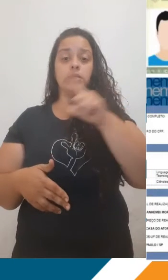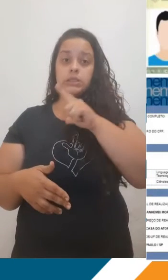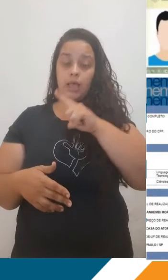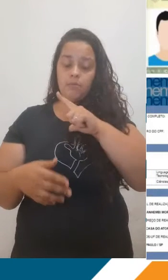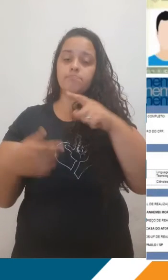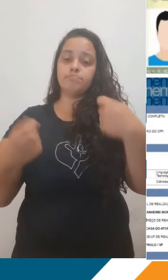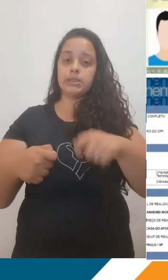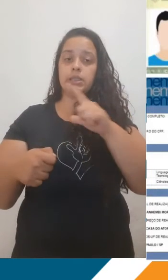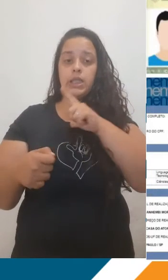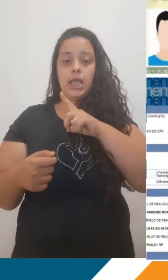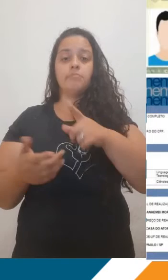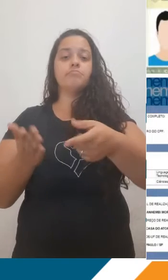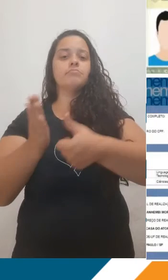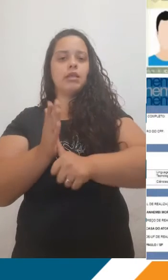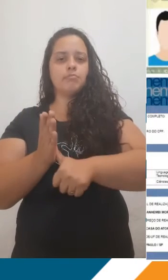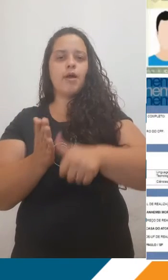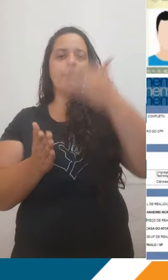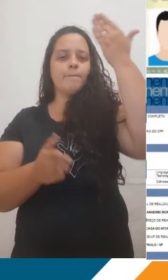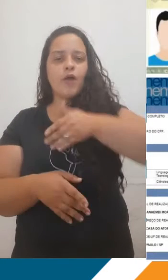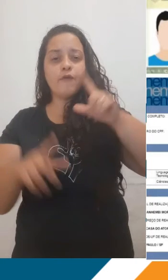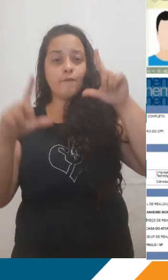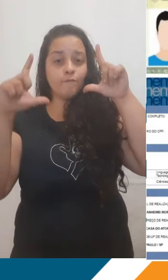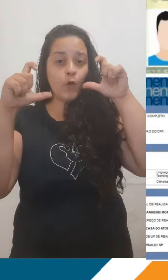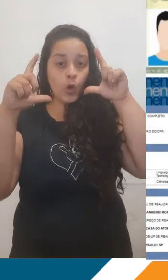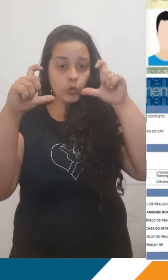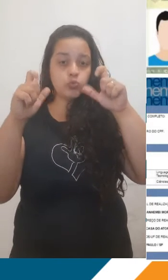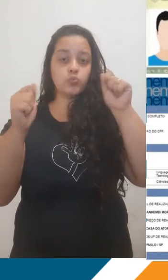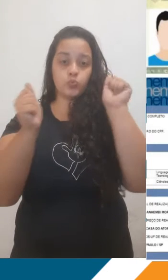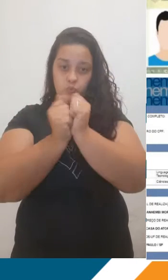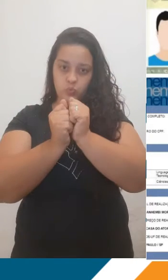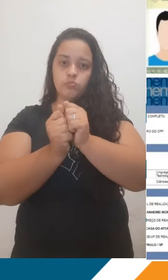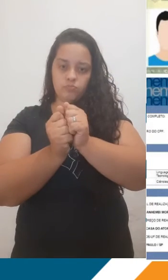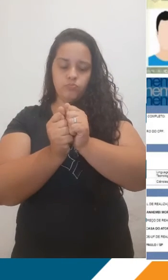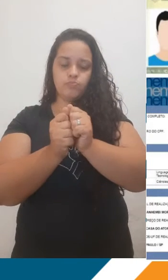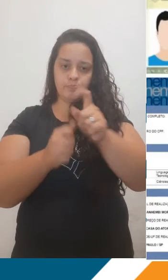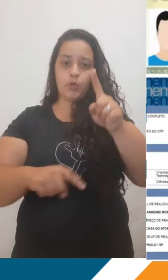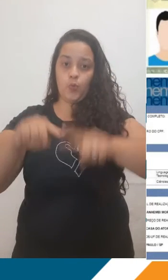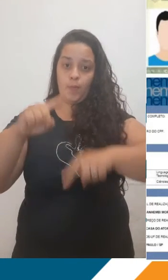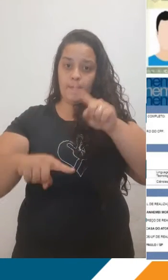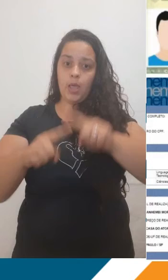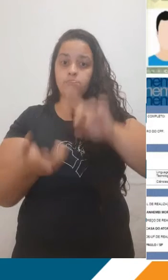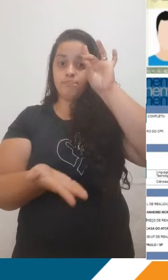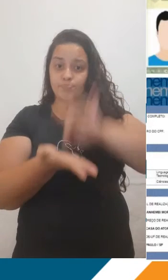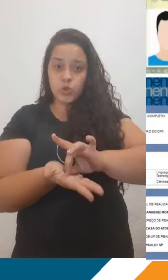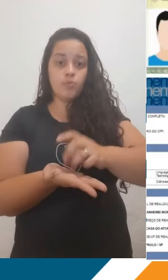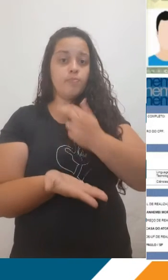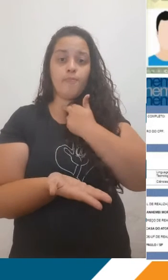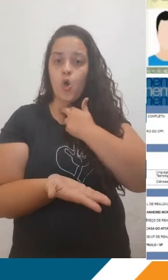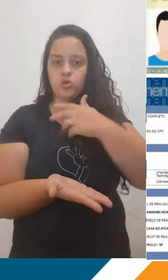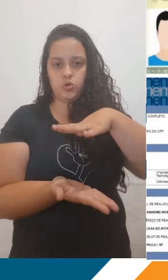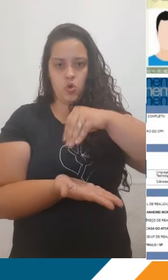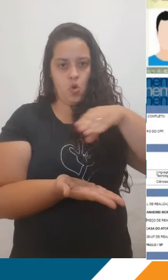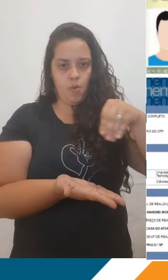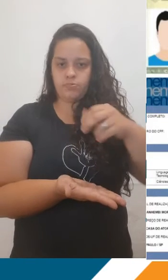ter o documento oficial com foto, e esse documento tem que ser original, não pode ser cópia, tá, gente?